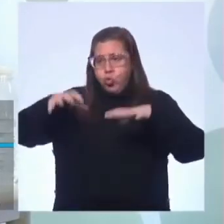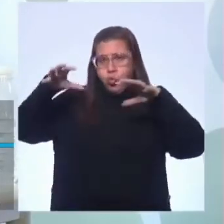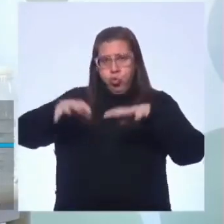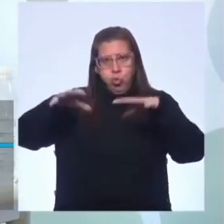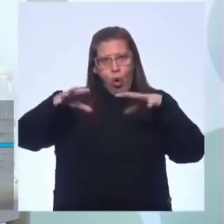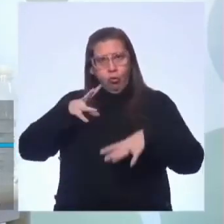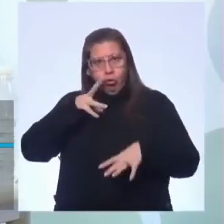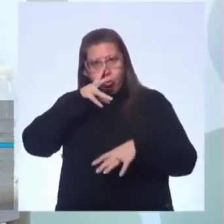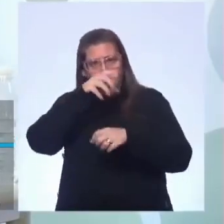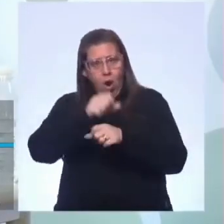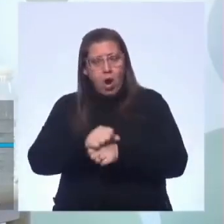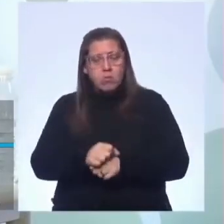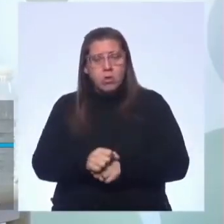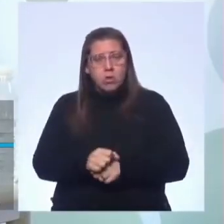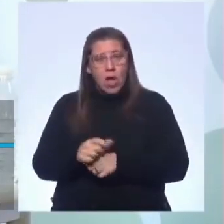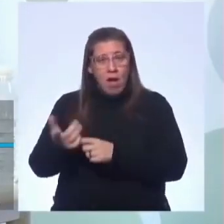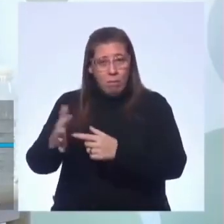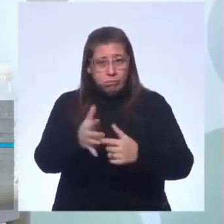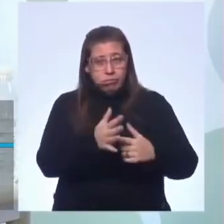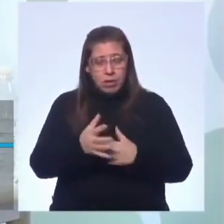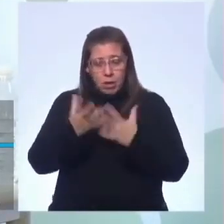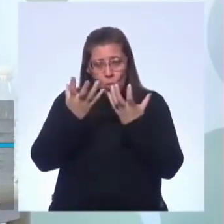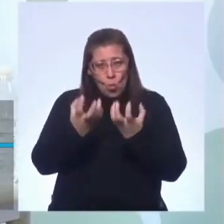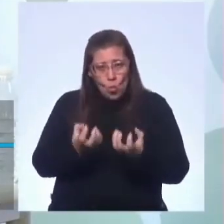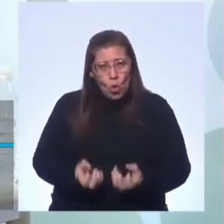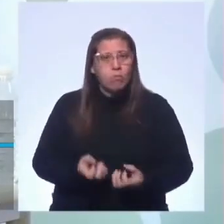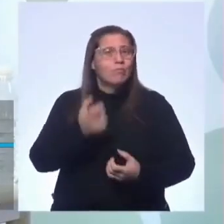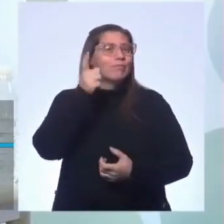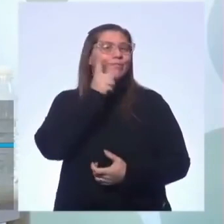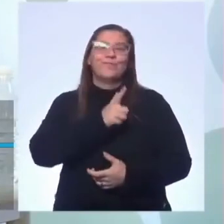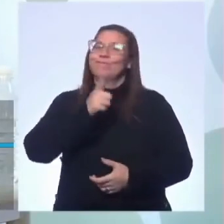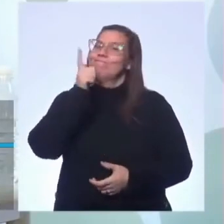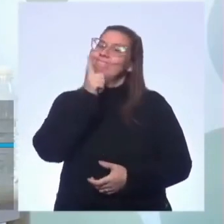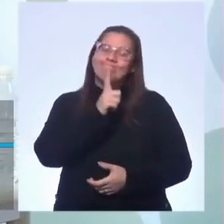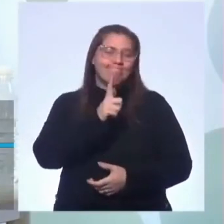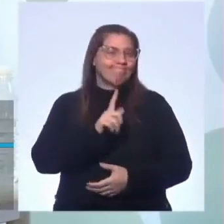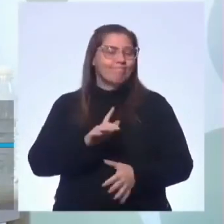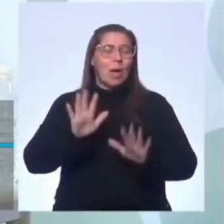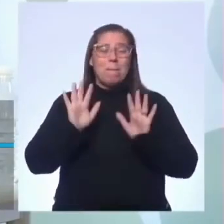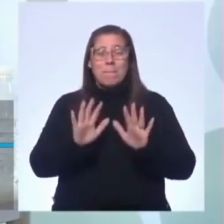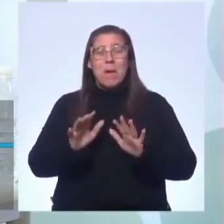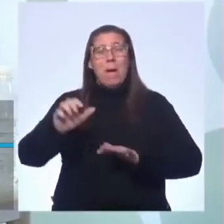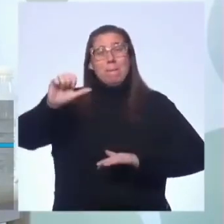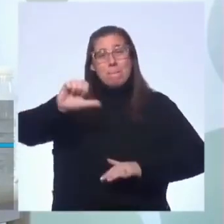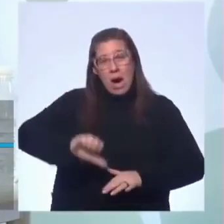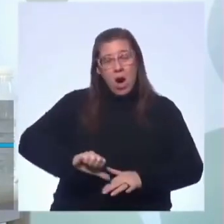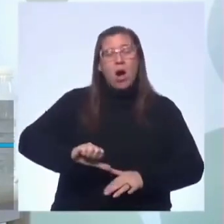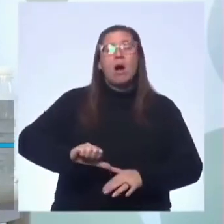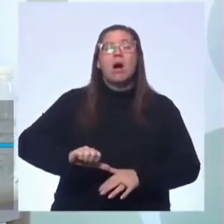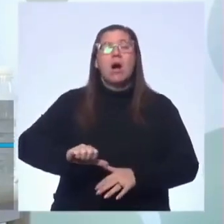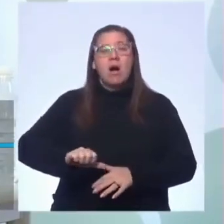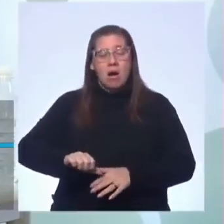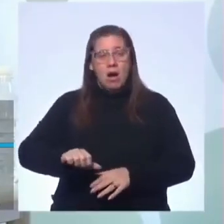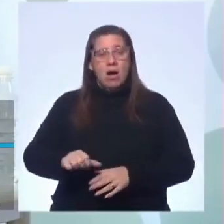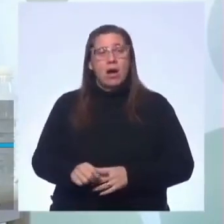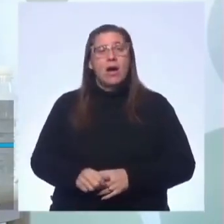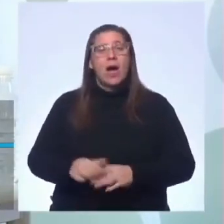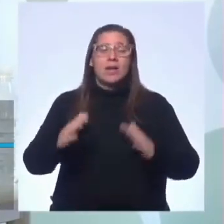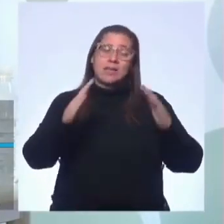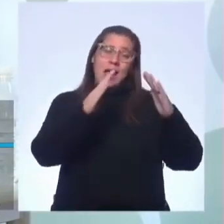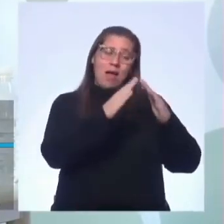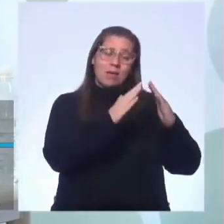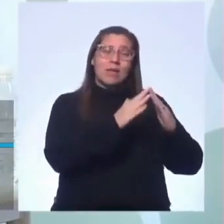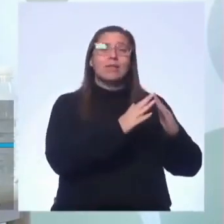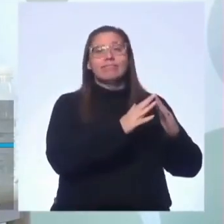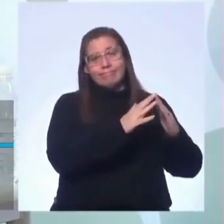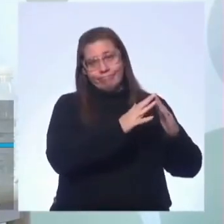excessivamente, nem as bombas vão resolver os problemas, mas o pior mesmo são as cidades que sofrem, né, as casas que